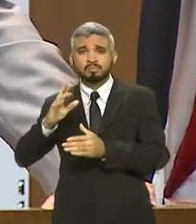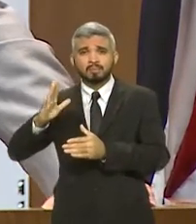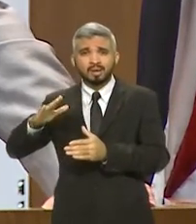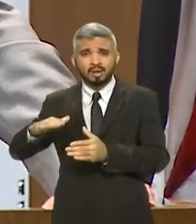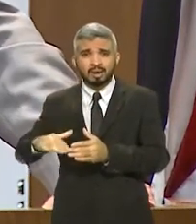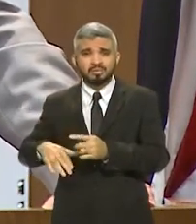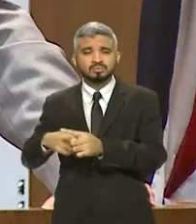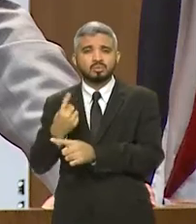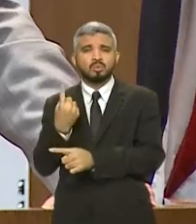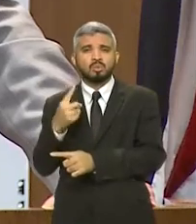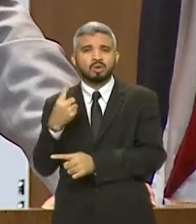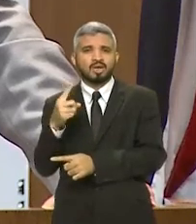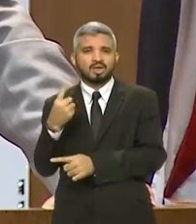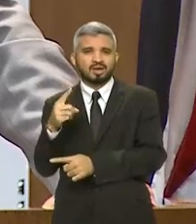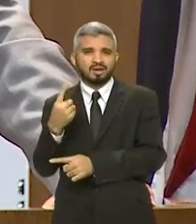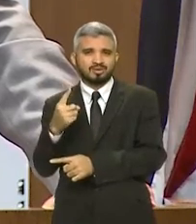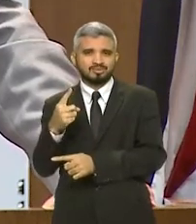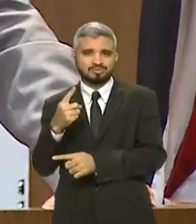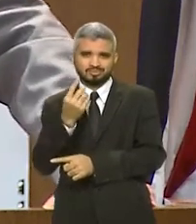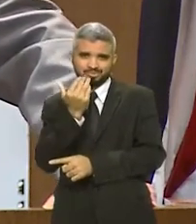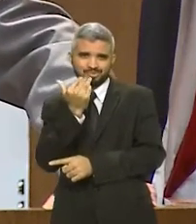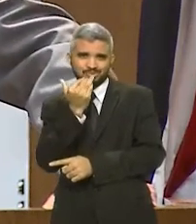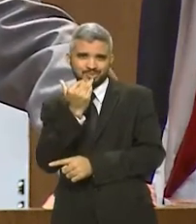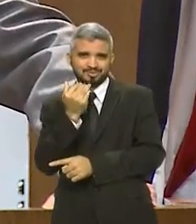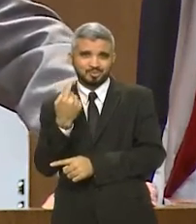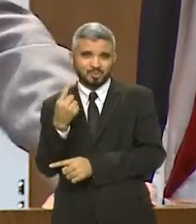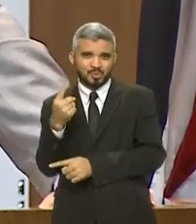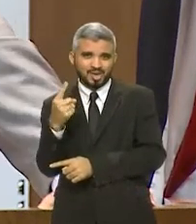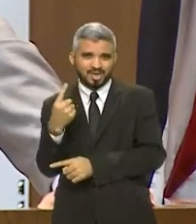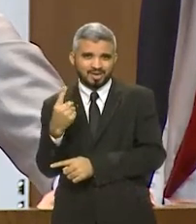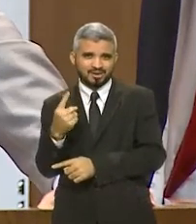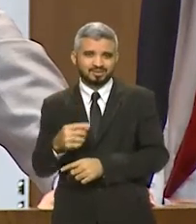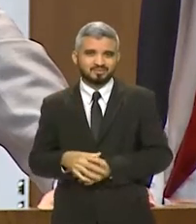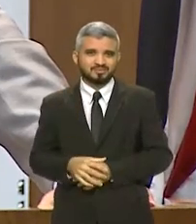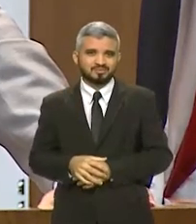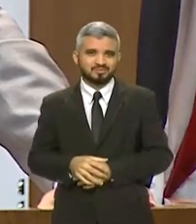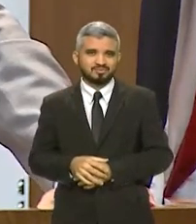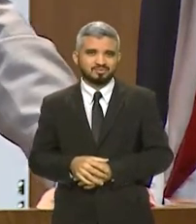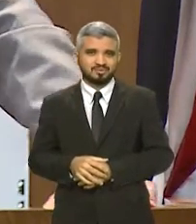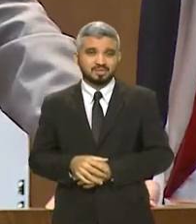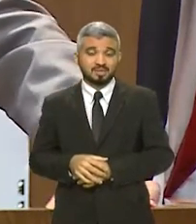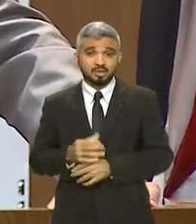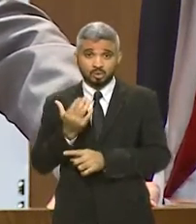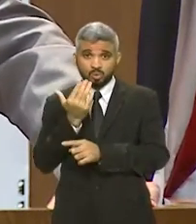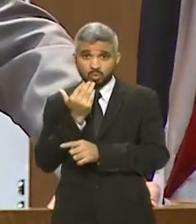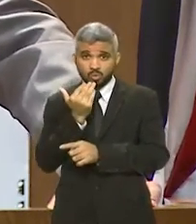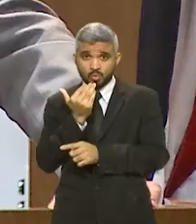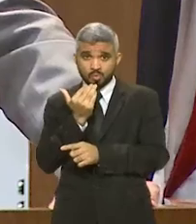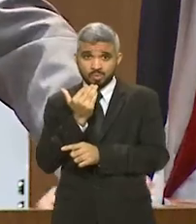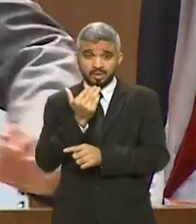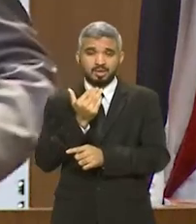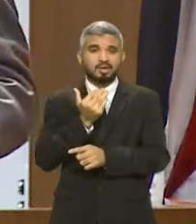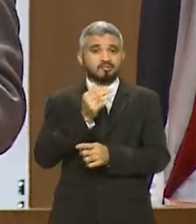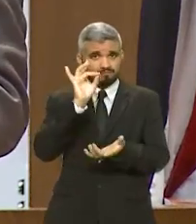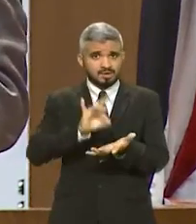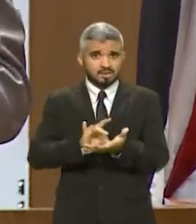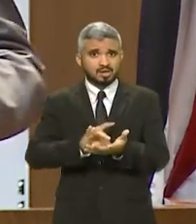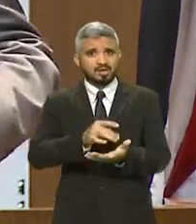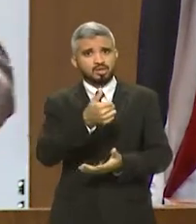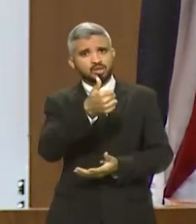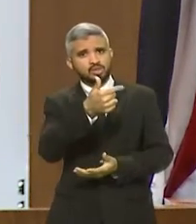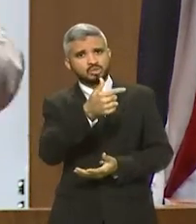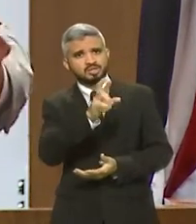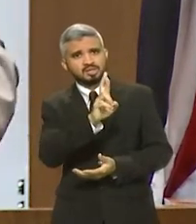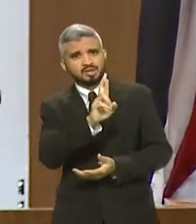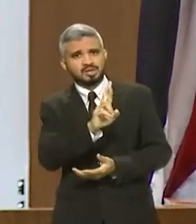R$ 1 a alimentação completa. Não é que ela custe só R$ 1. Ela custa 12, 13, R$ 14, de